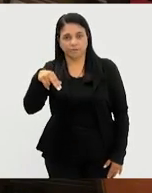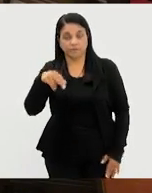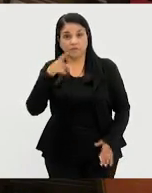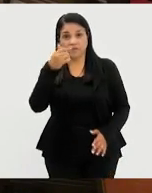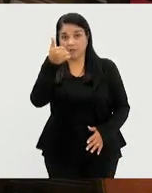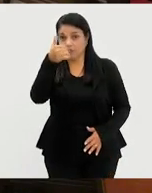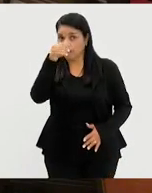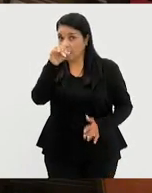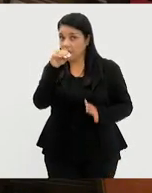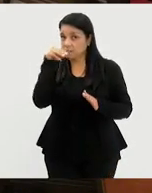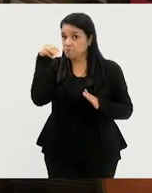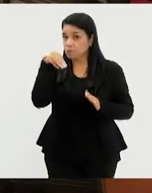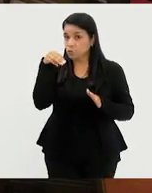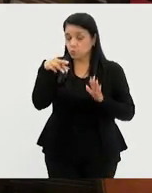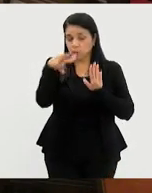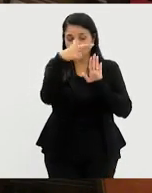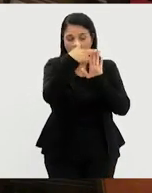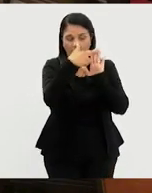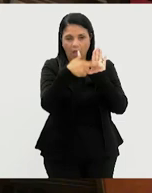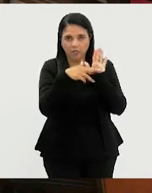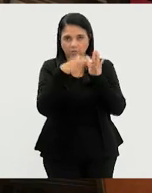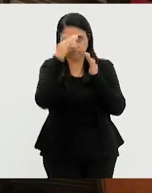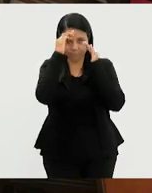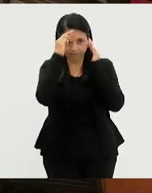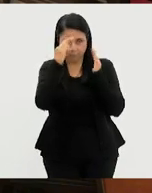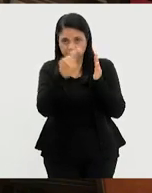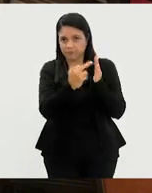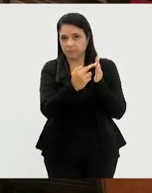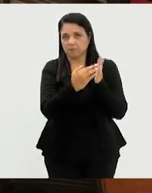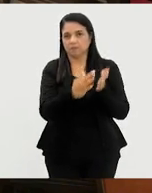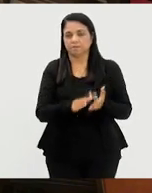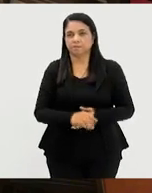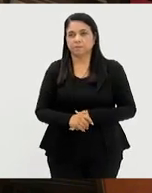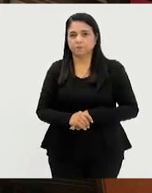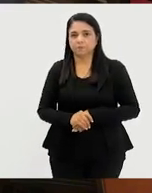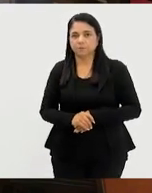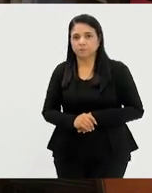minutos é só falta mais a Renata S